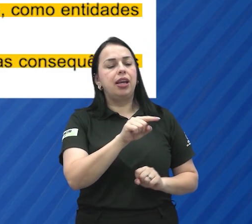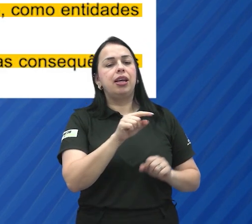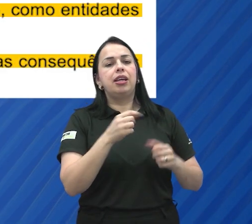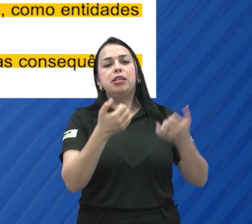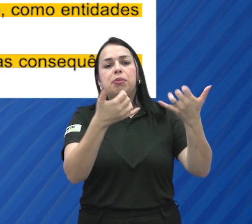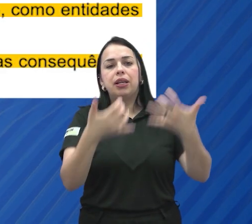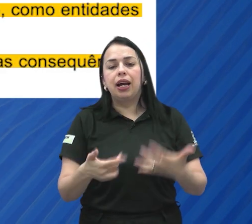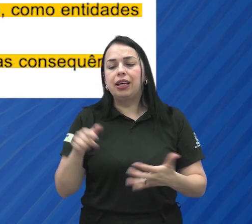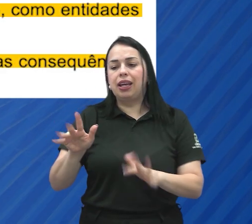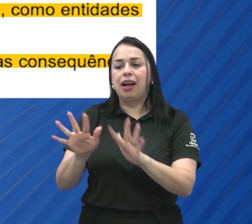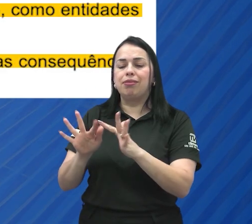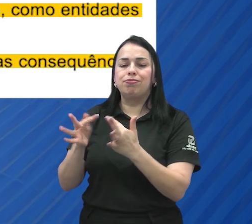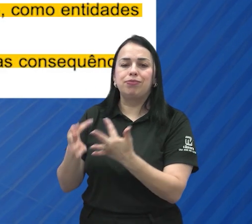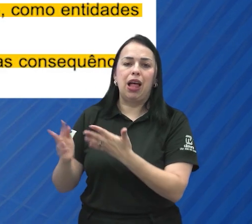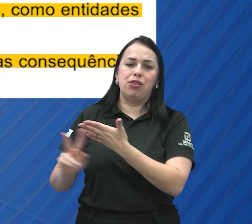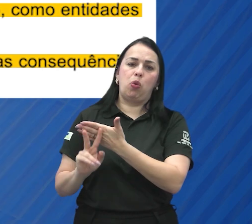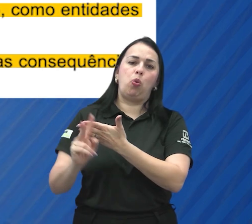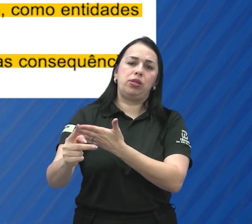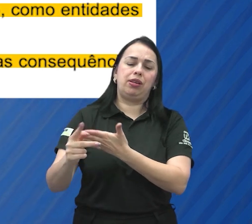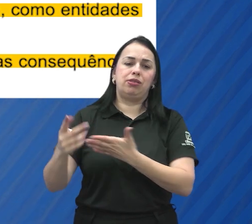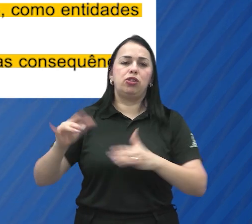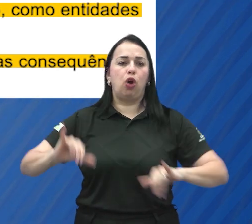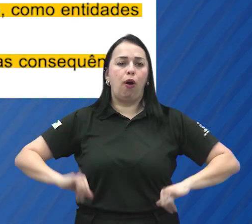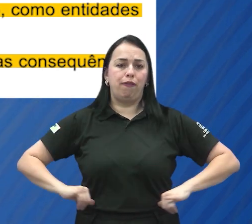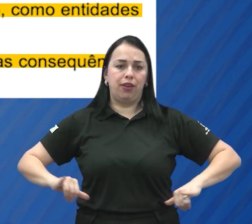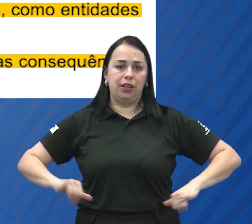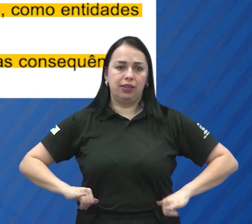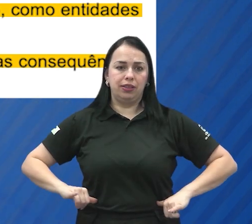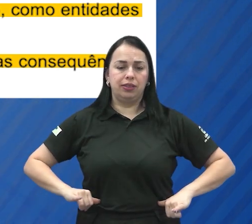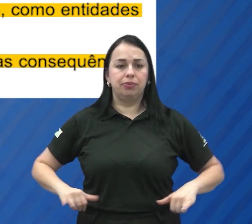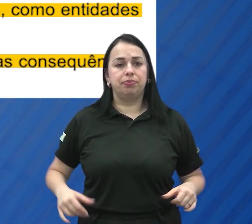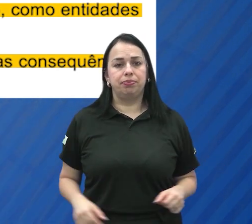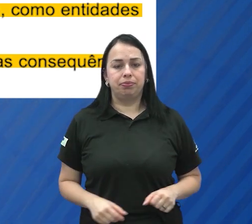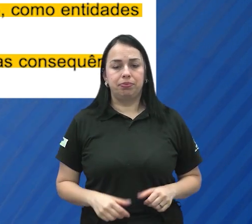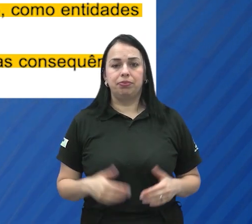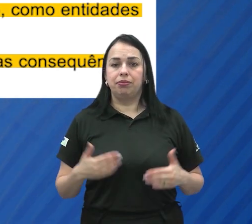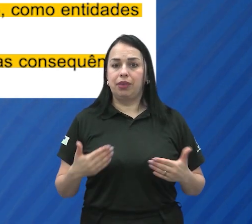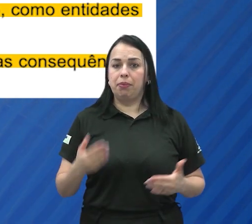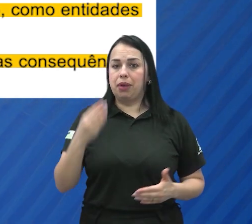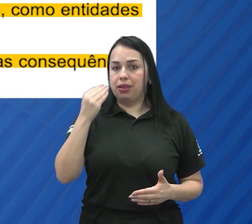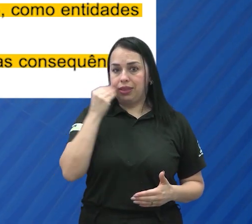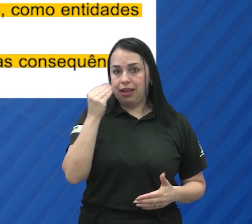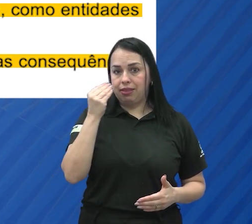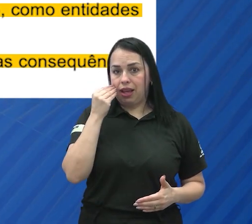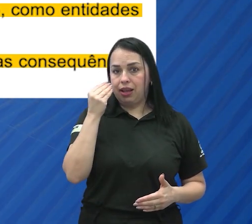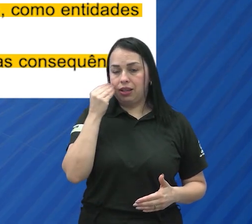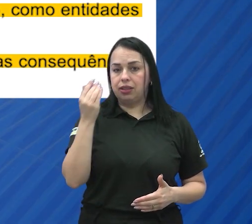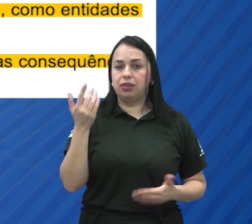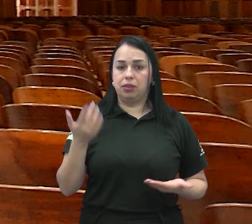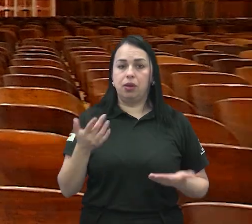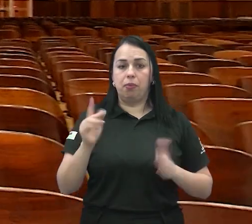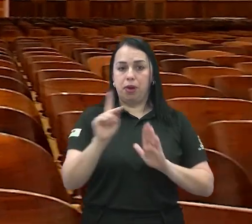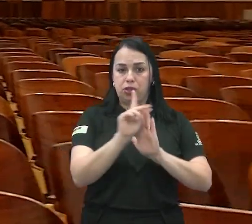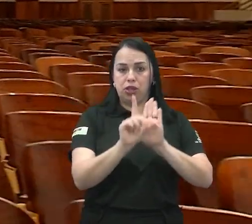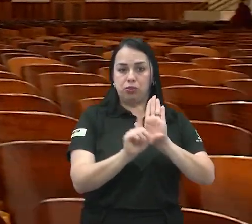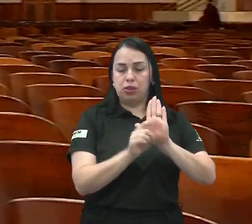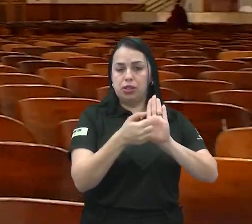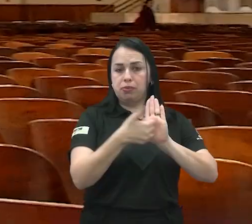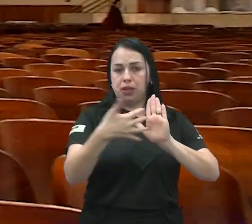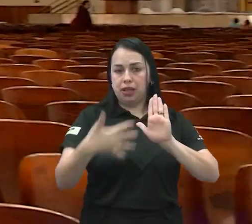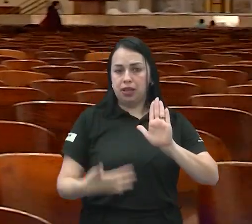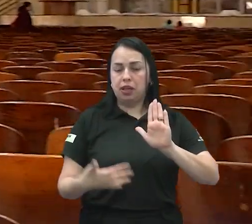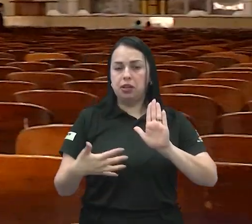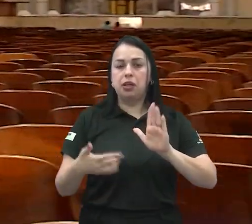poderão enfatizar os impactos sobre familiares e as consequências após o ato extremo para a família. Para alcançar